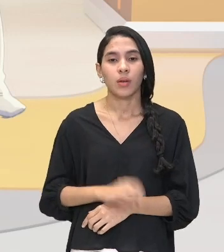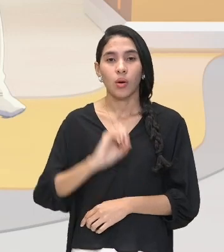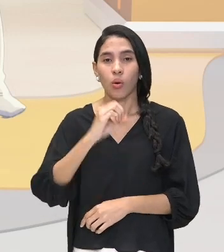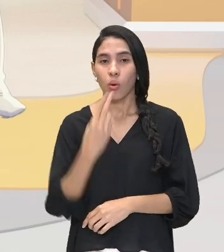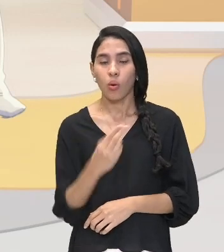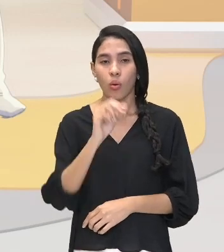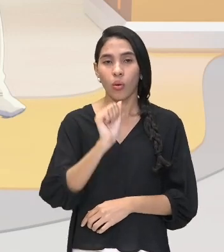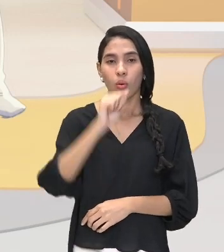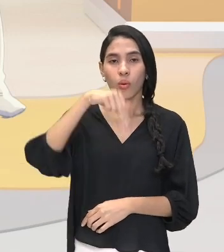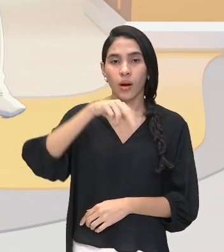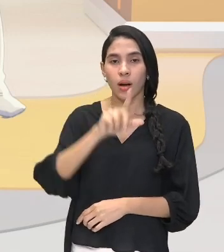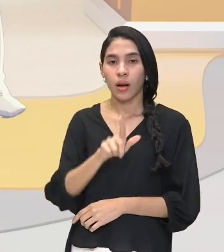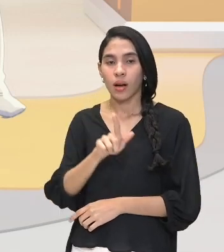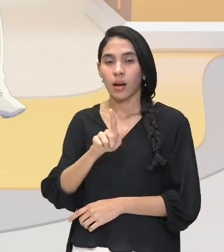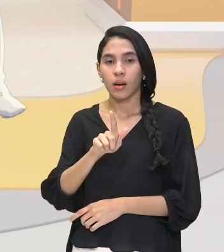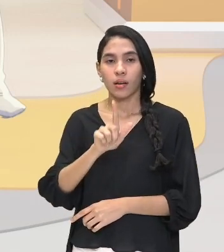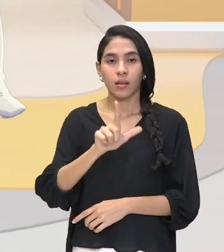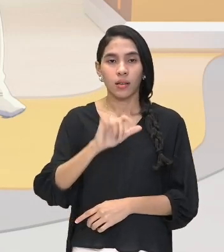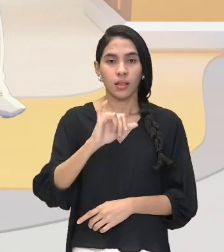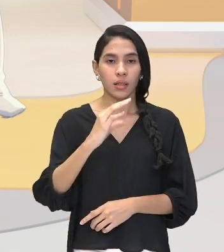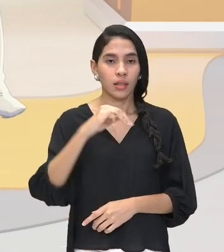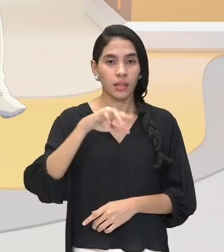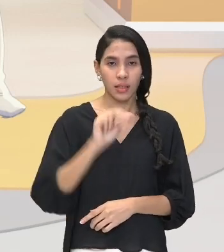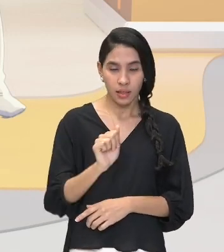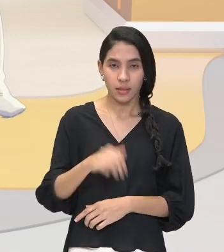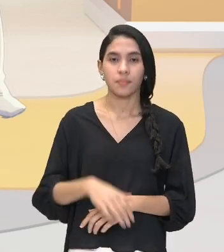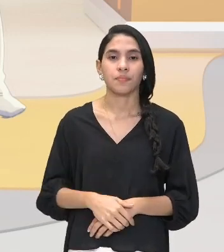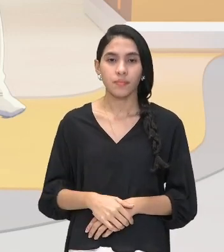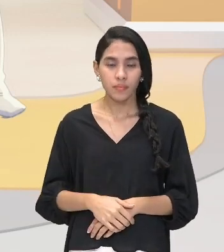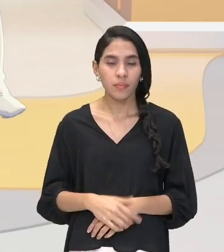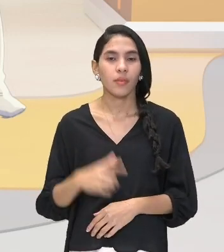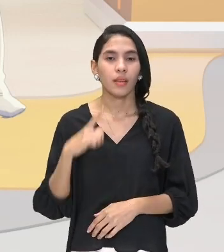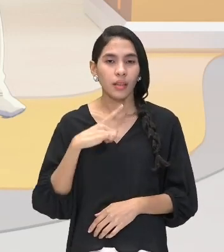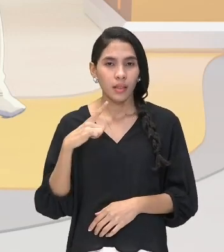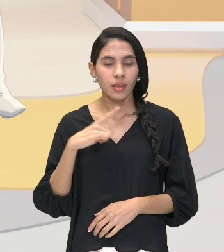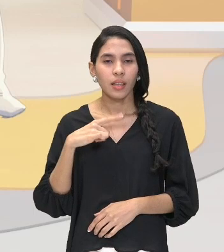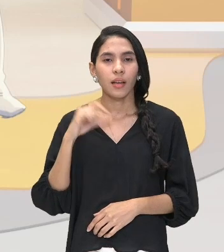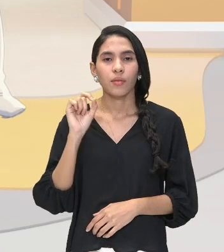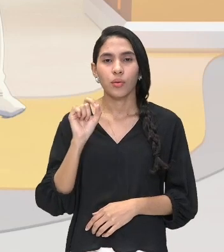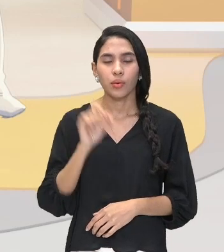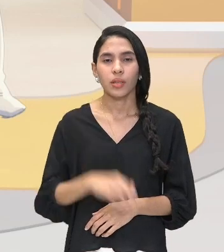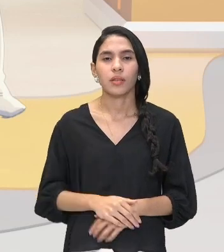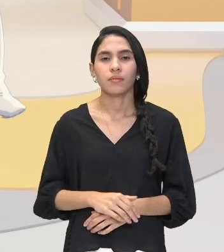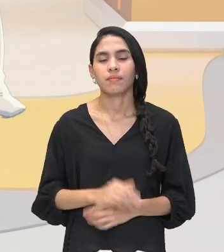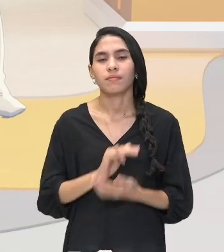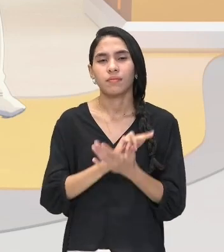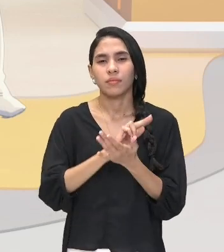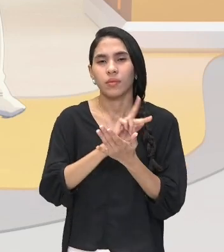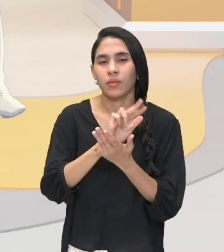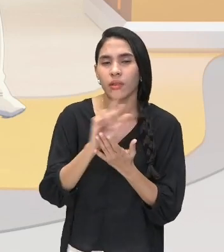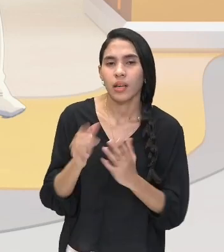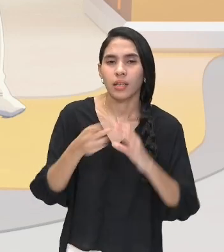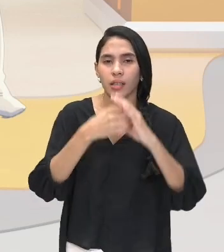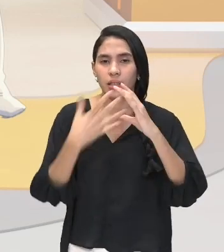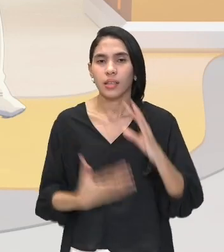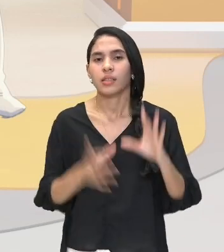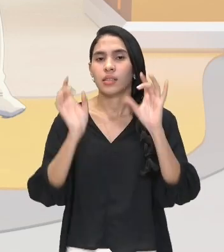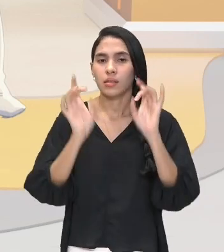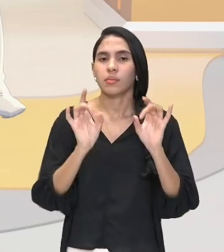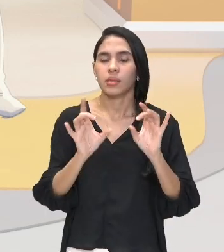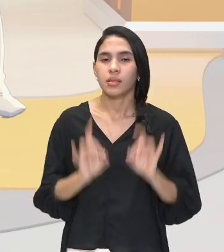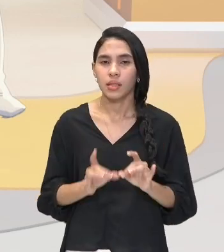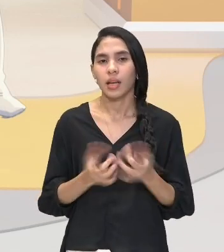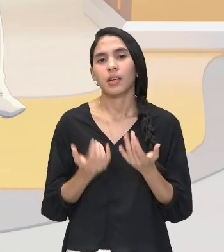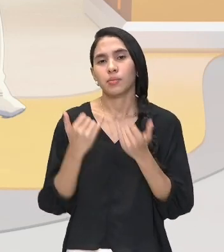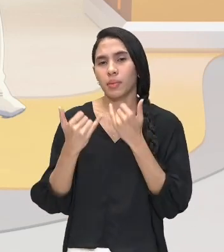Igreja Anglicana. Ela manteve muitos elementos litúrgicos e rituais semelhantes à